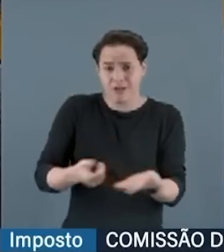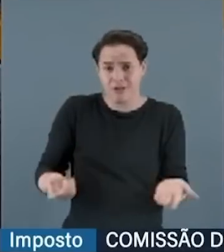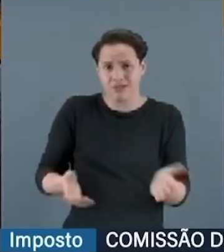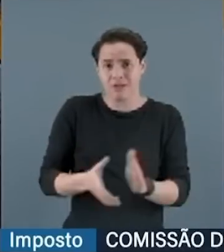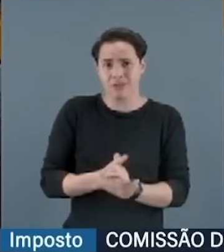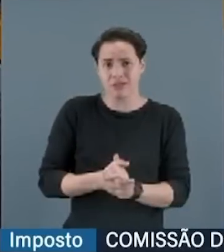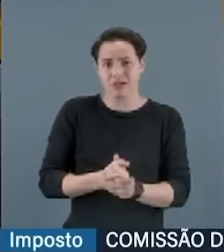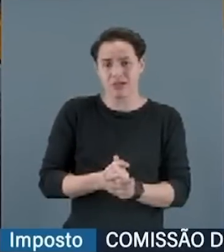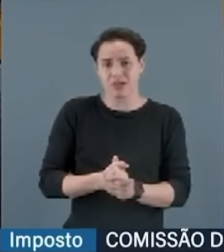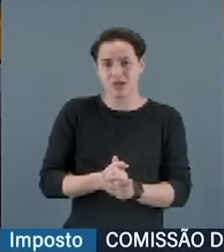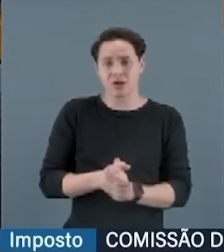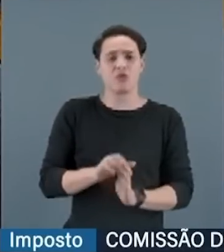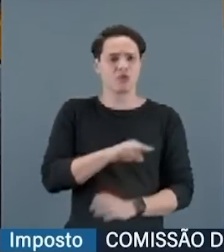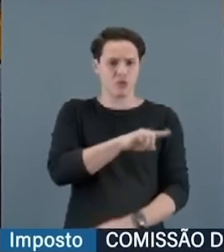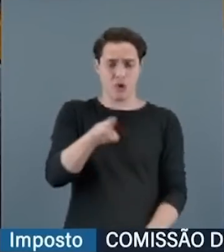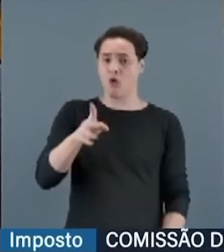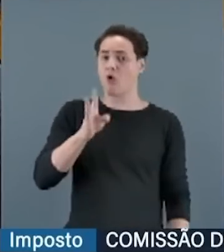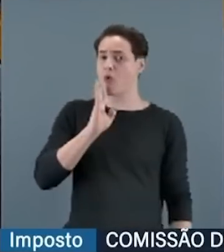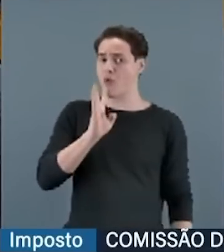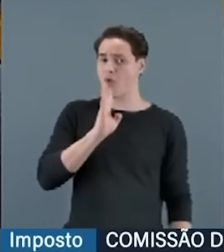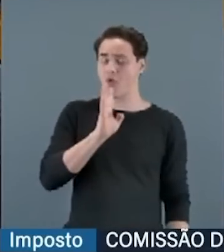Só para conhecimento de vossa senhoria,